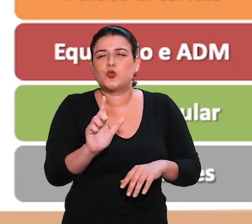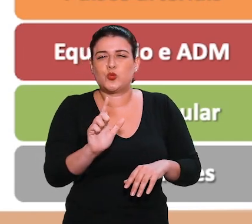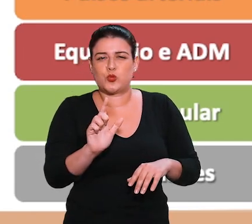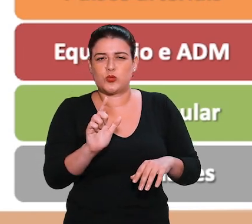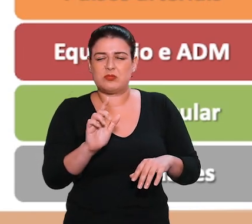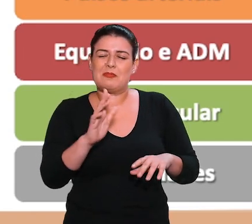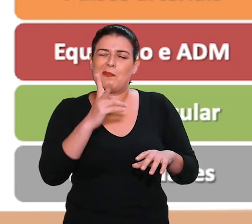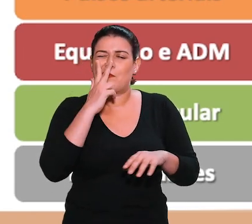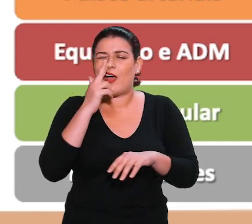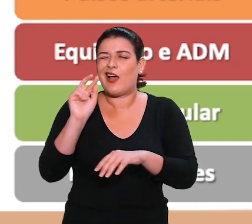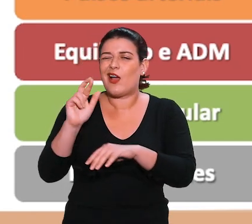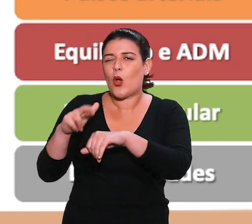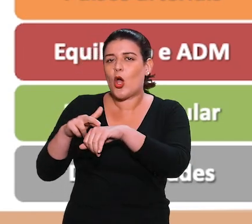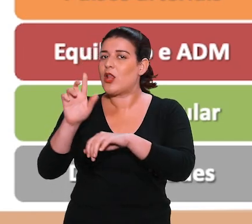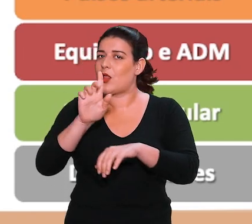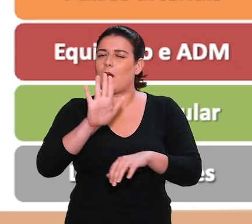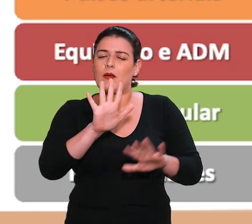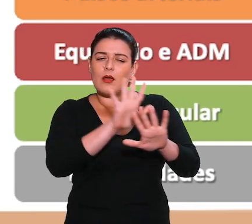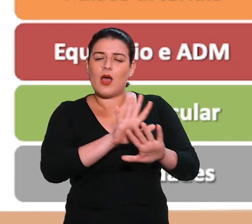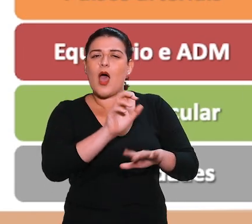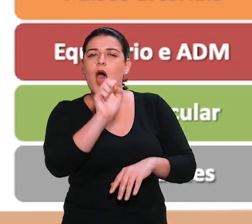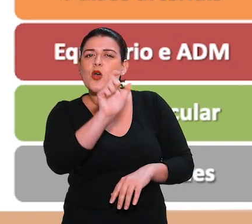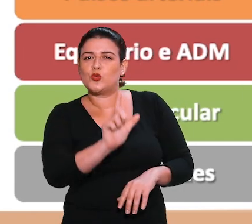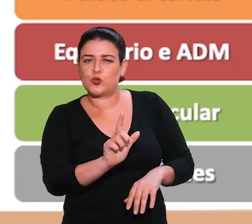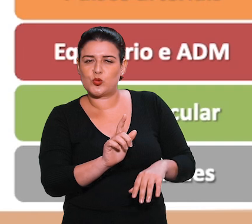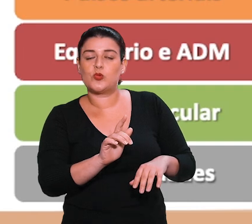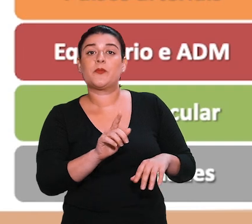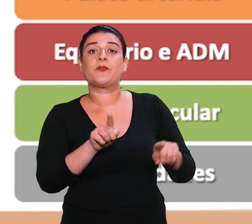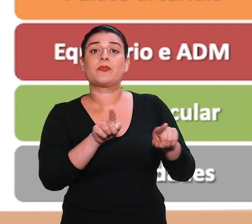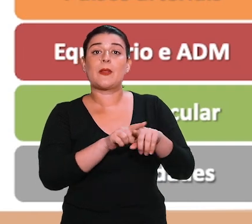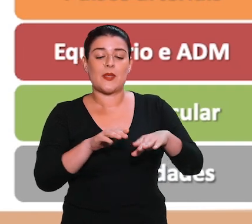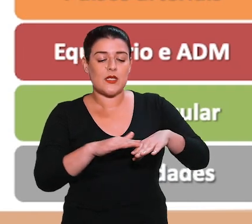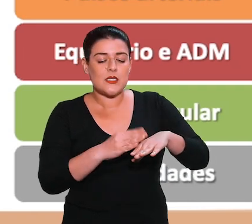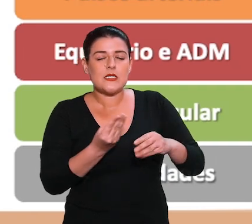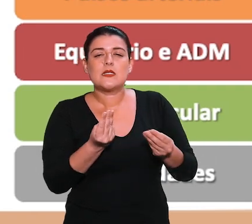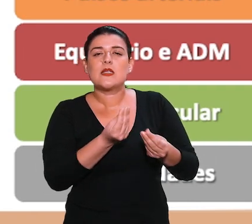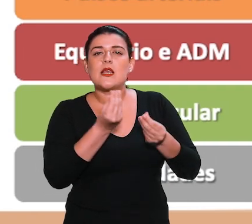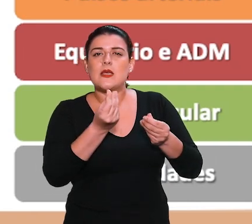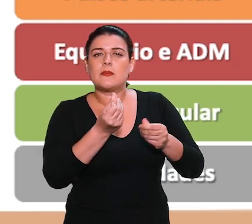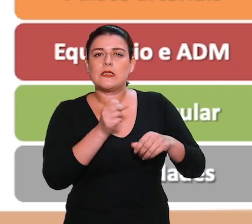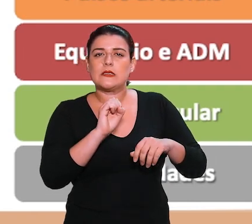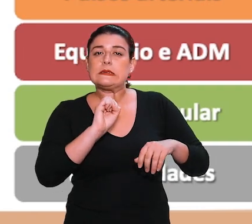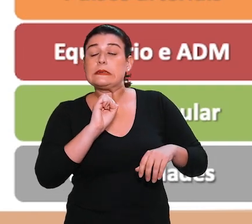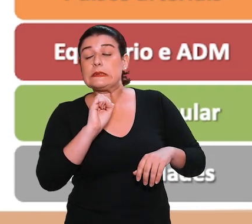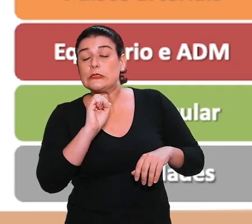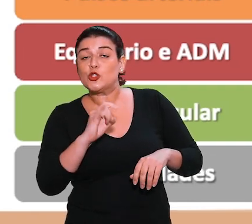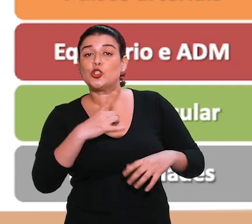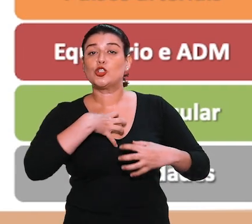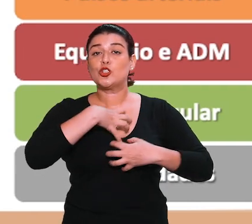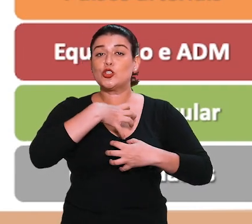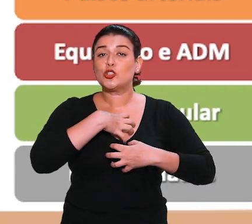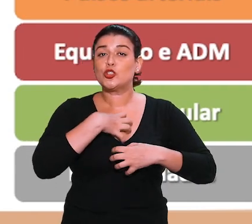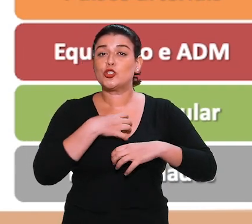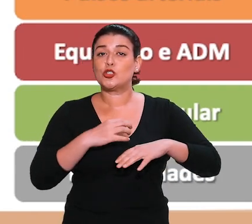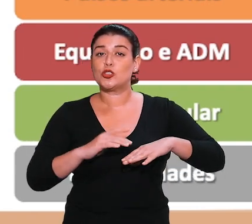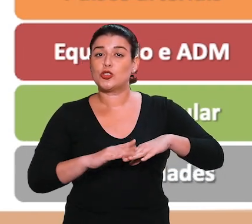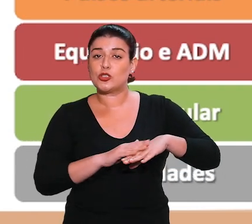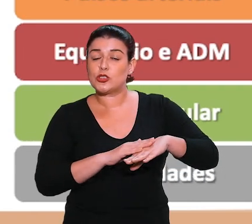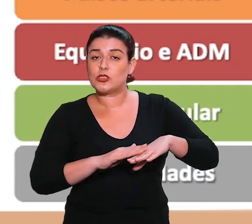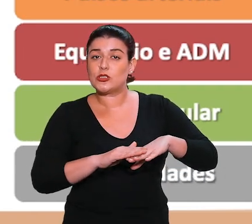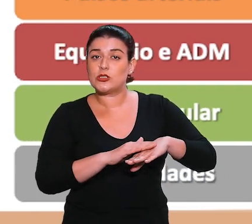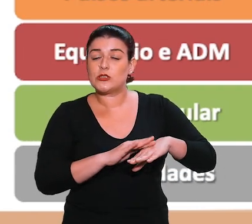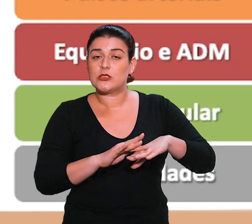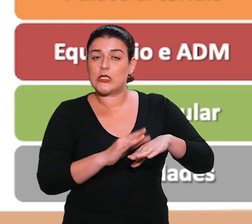gente chama de roxa, mas vem de azul. A sensibilidade desse paciente naquele membro preservado, para verificar se tem alguma